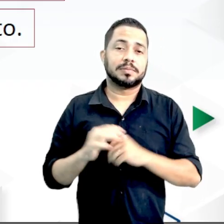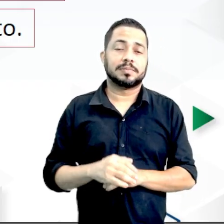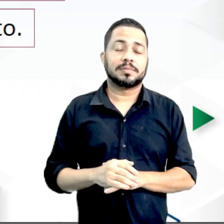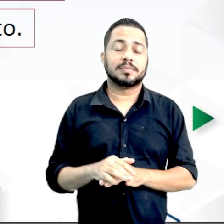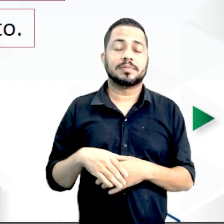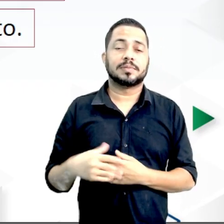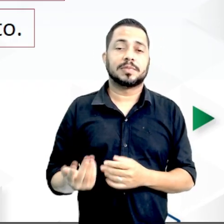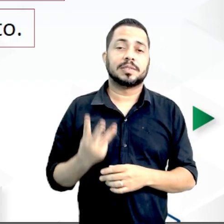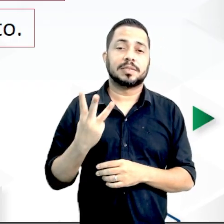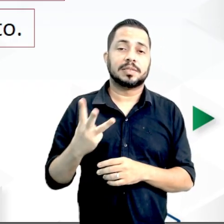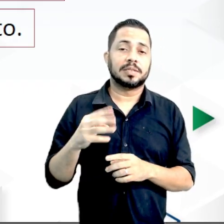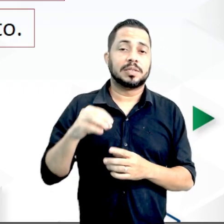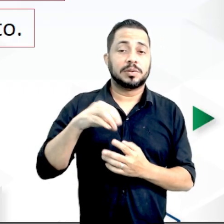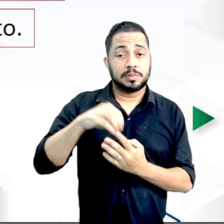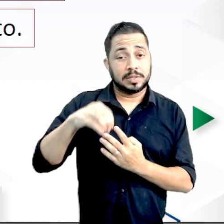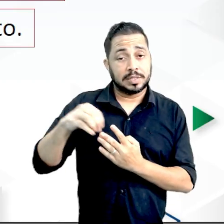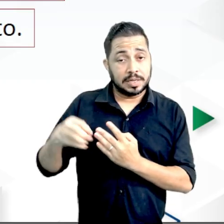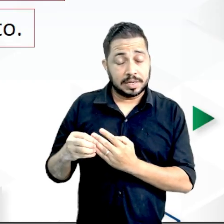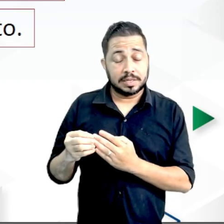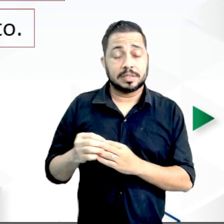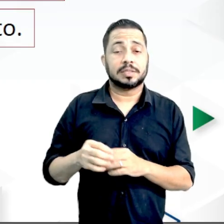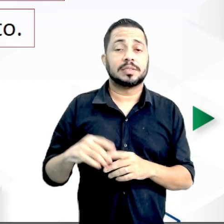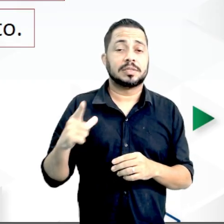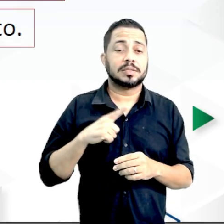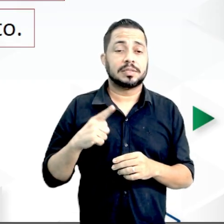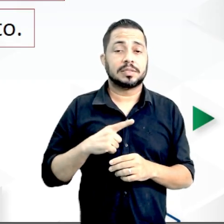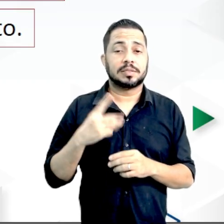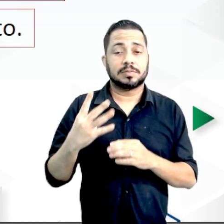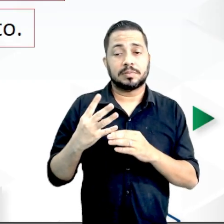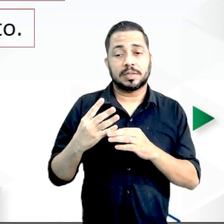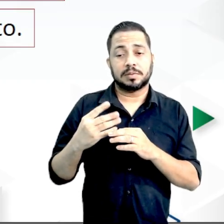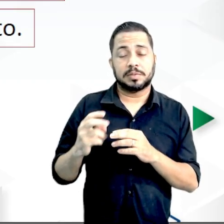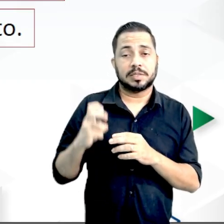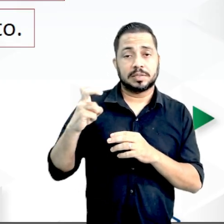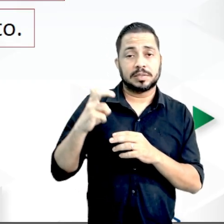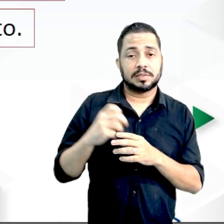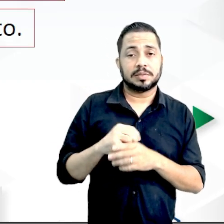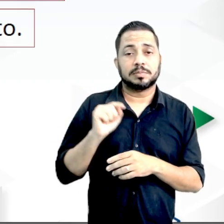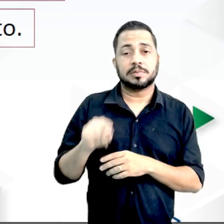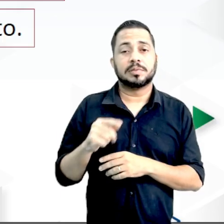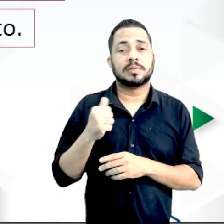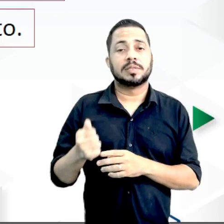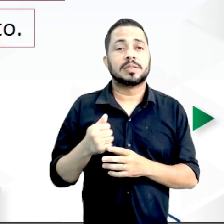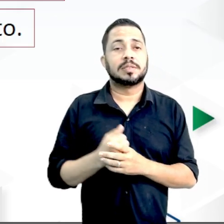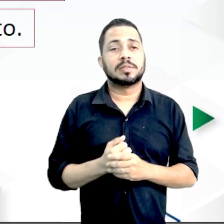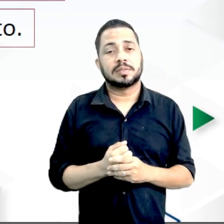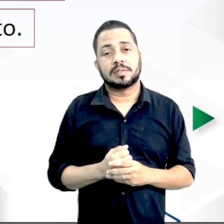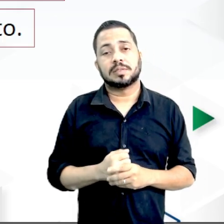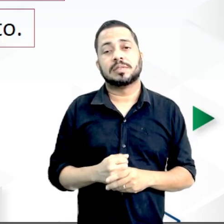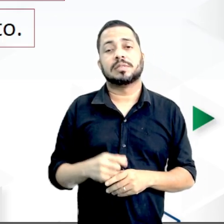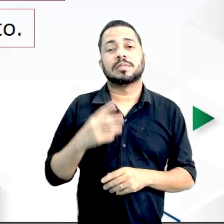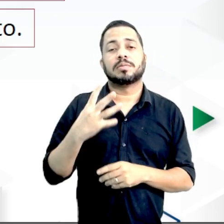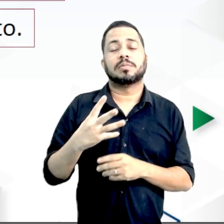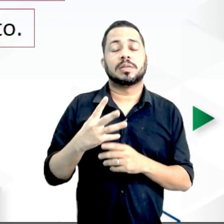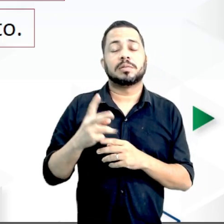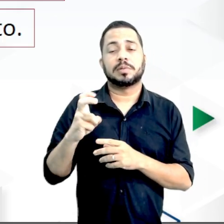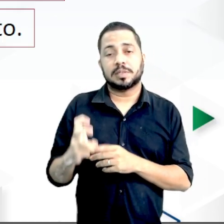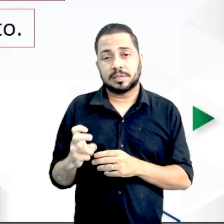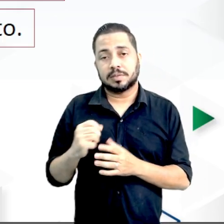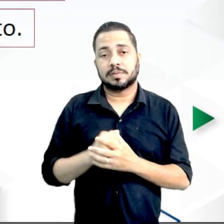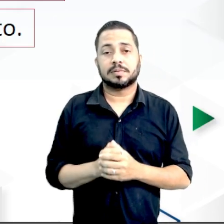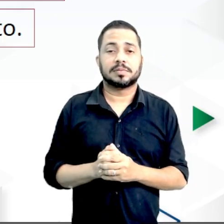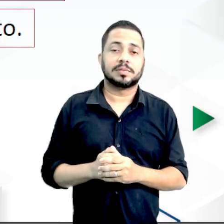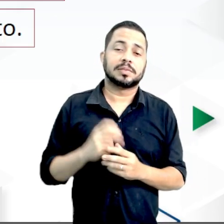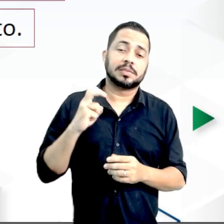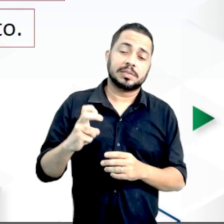Então são 3 unidades de comprimento. Olha que de 4 para 5 é unidade, no ponto A, olha comigo, ó. De 4 para 5 unidade,